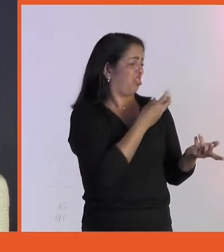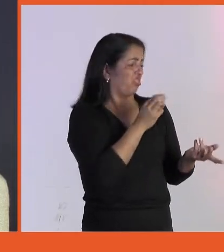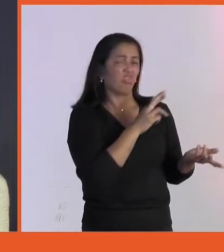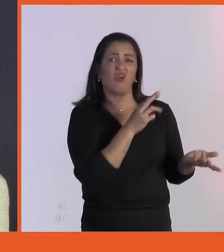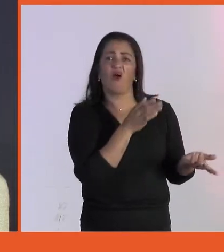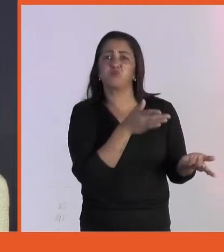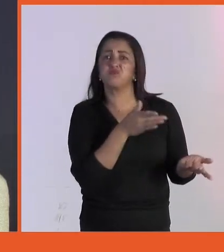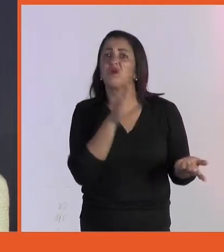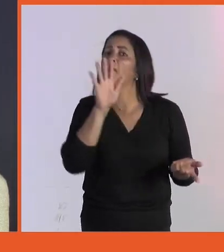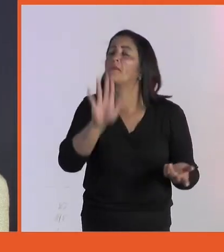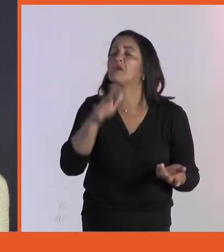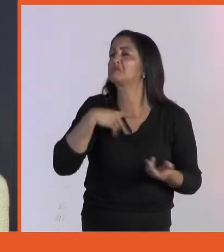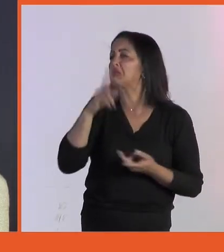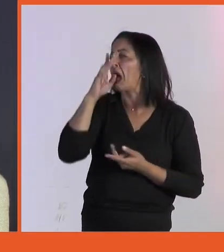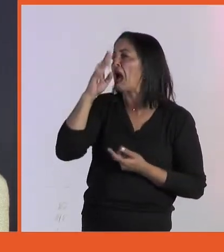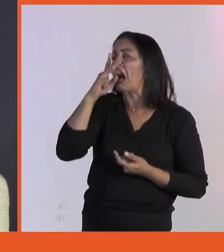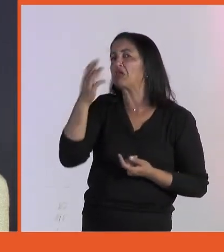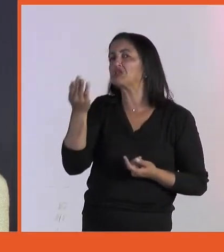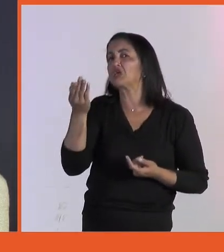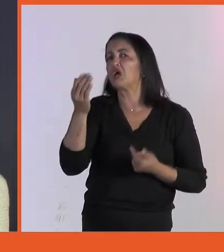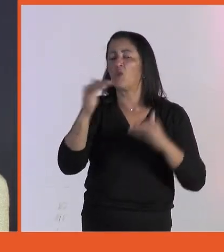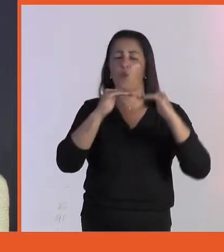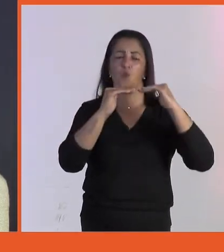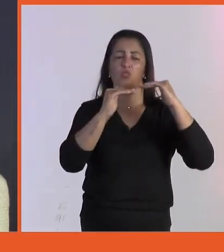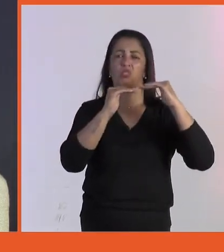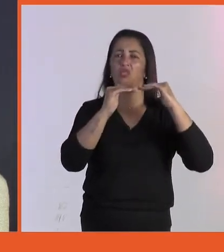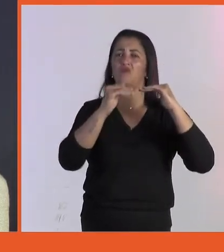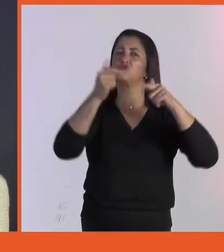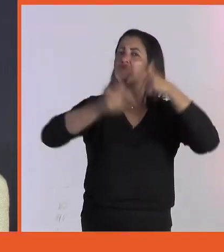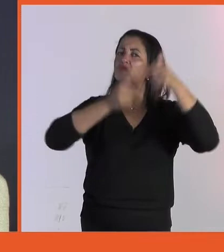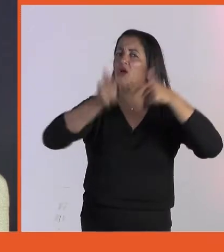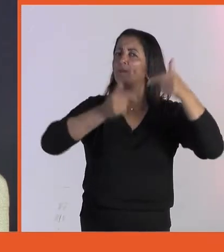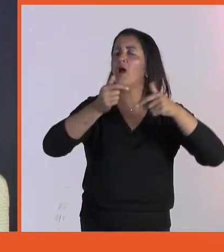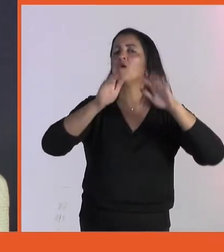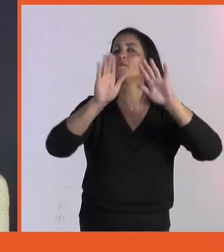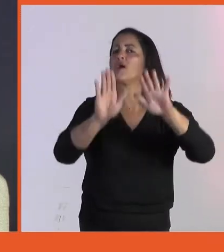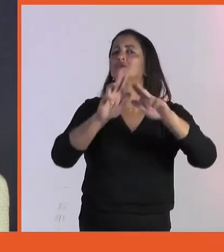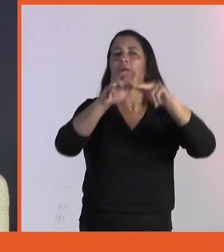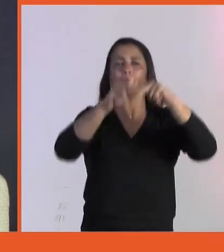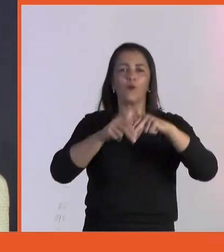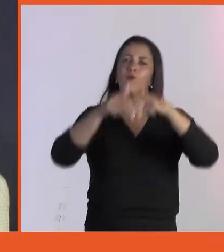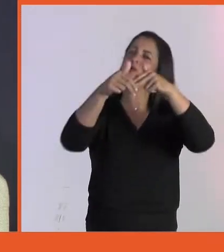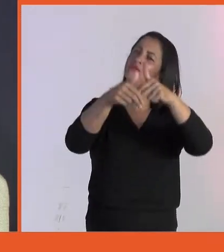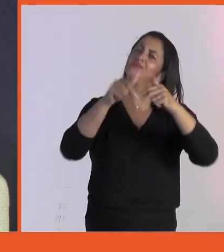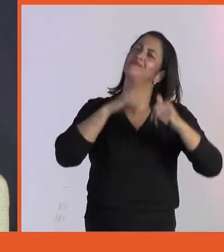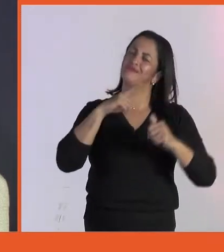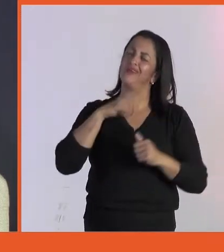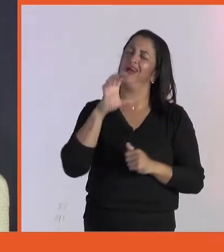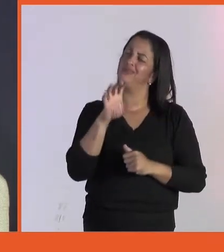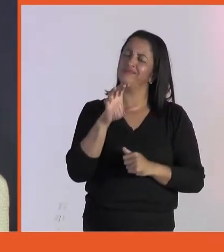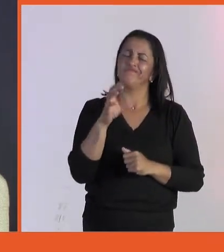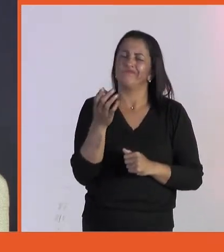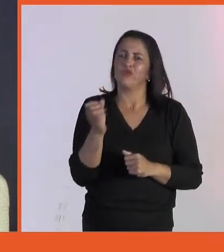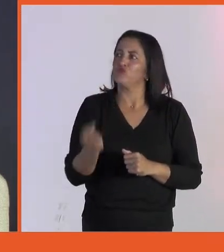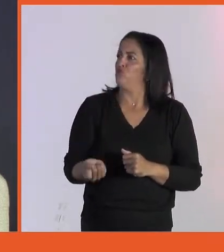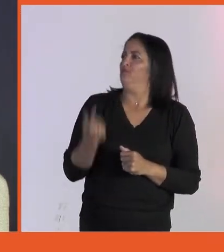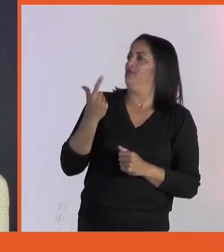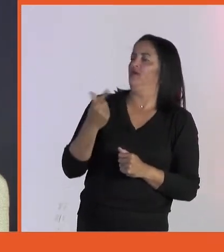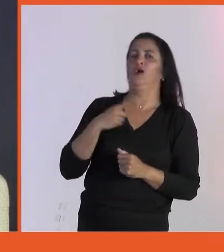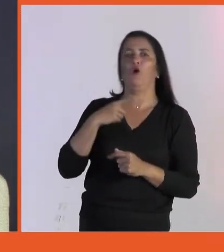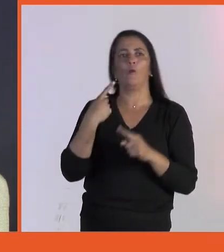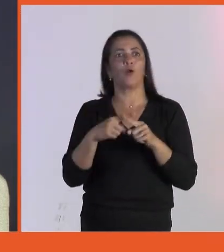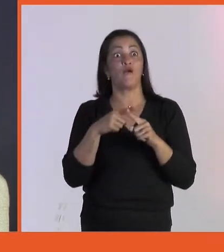Azaghal e o Jovem Nerd acharam do último filme da Marvel. Mas é por isso, é pela comunidade. E não simplesmente porque você